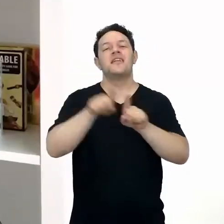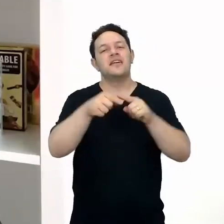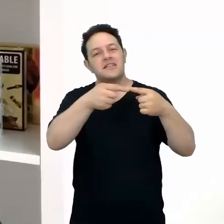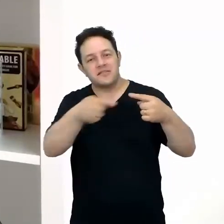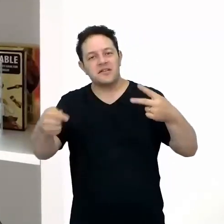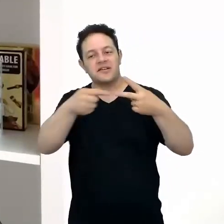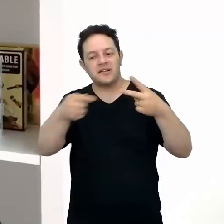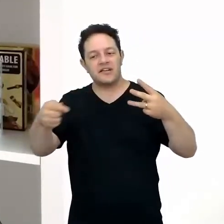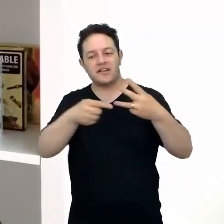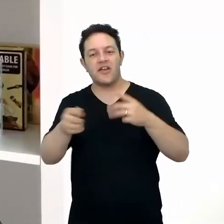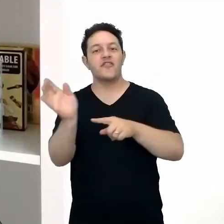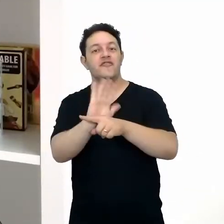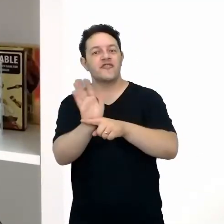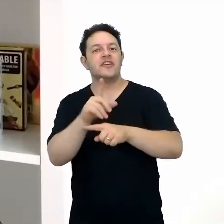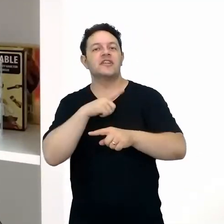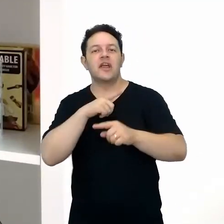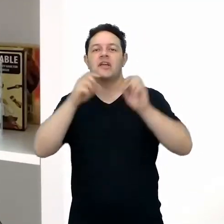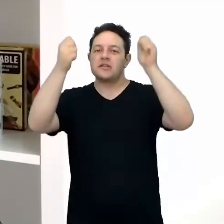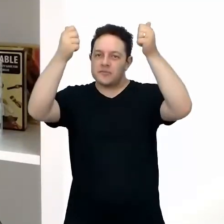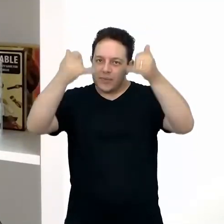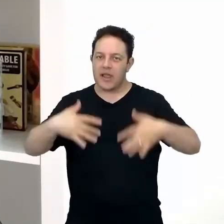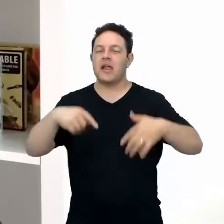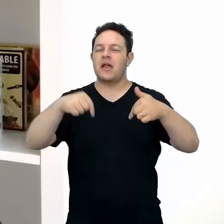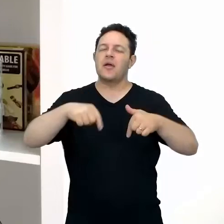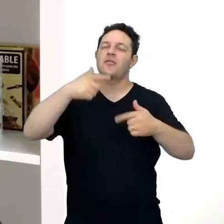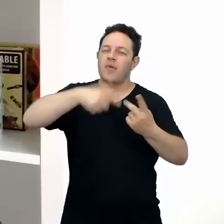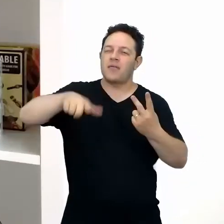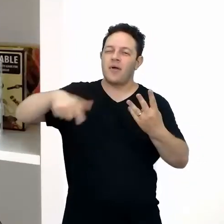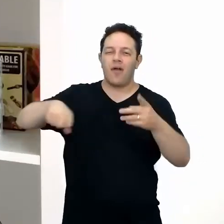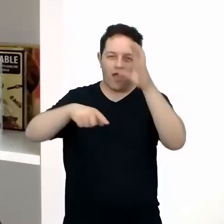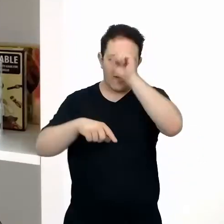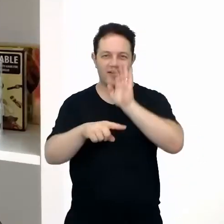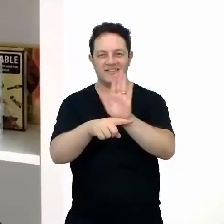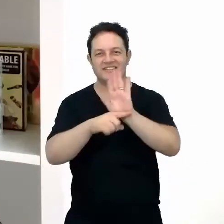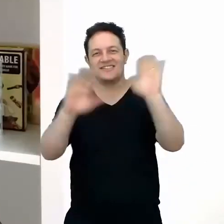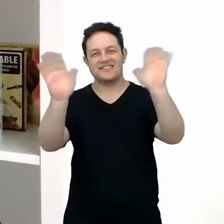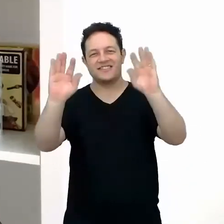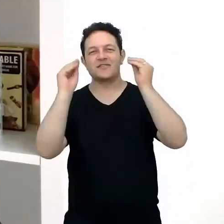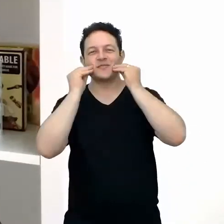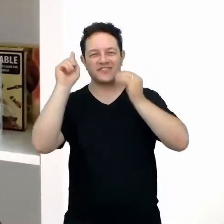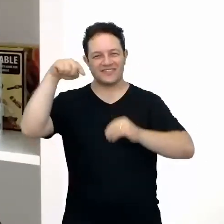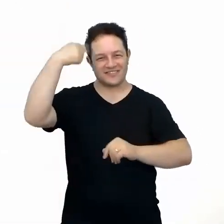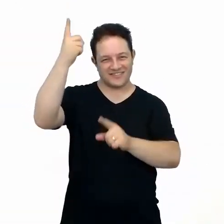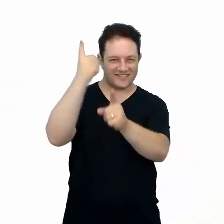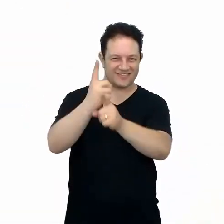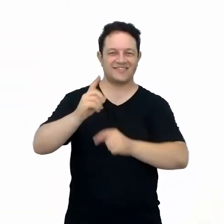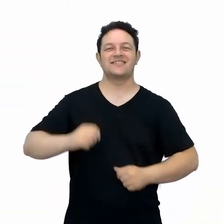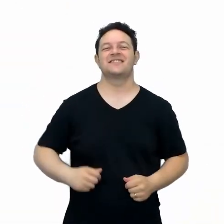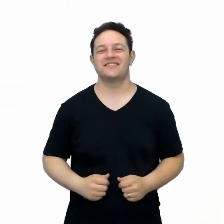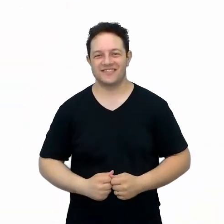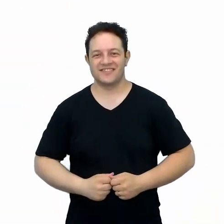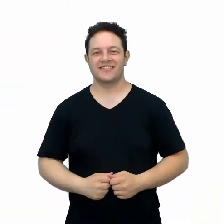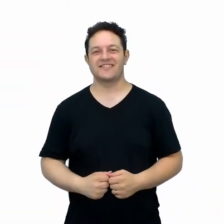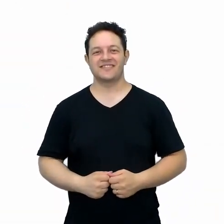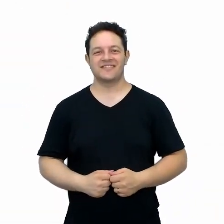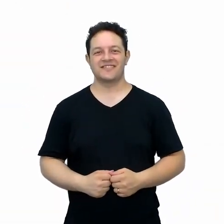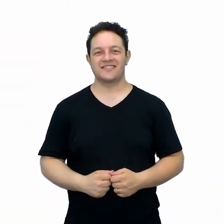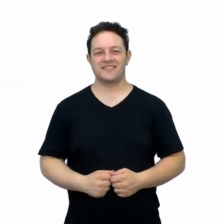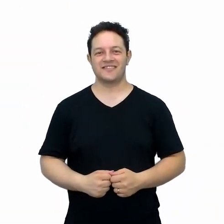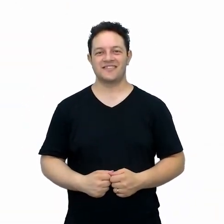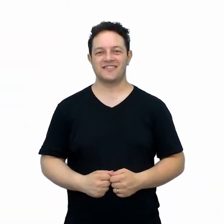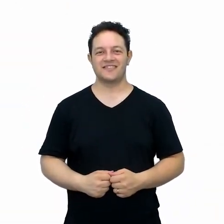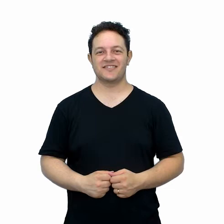ter vídeos com conteúdos similares a esse para te fazer acelerar. Beijos e até o próximo vídeo!